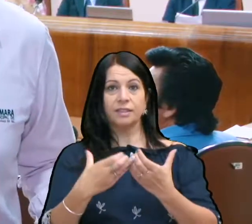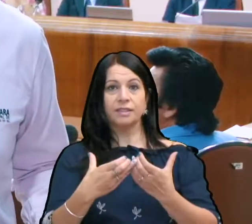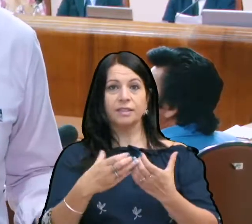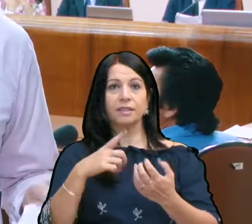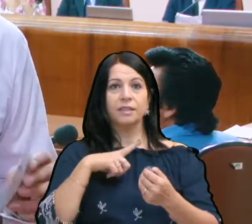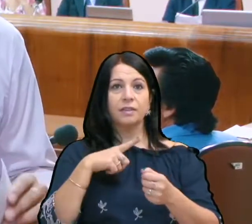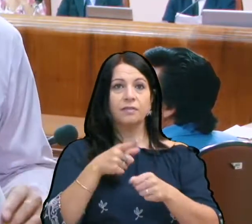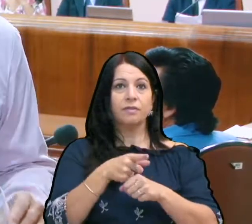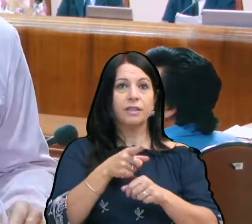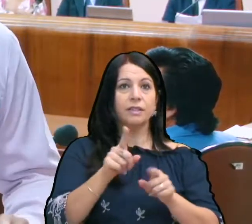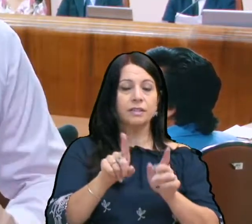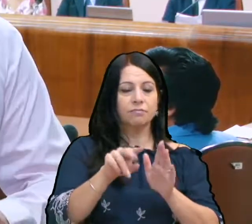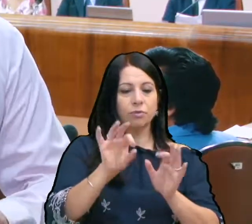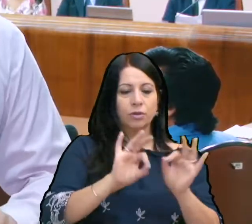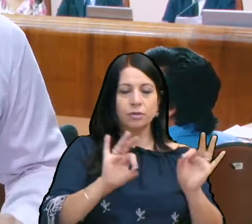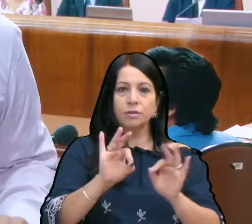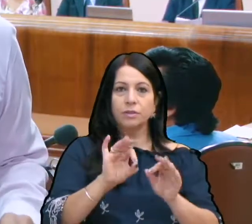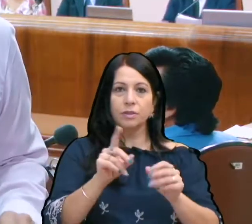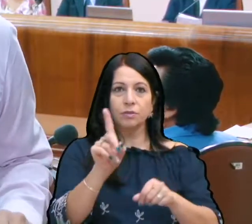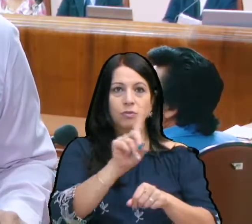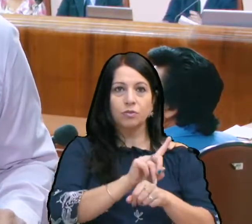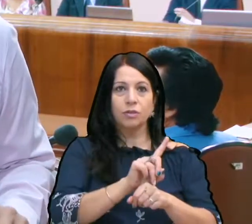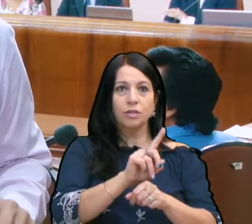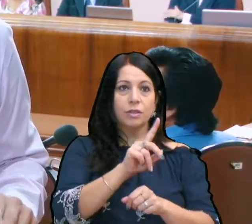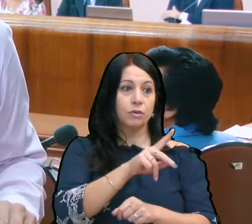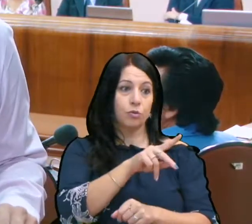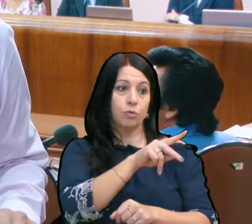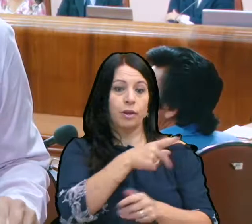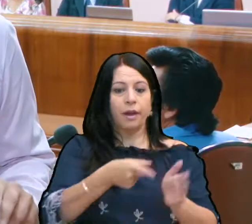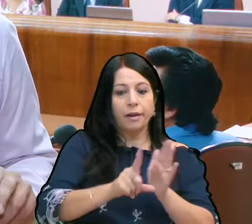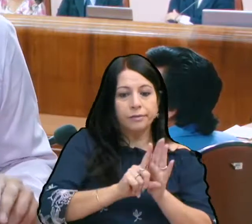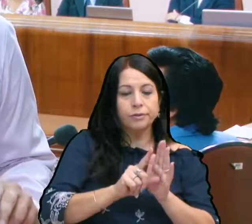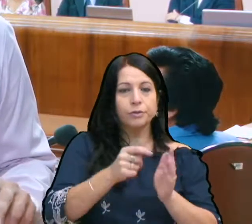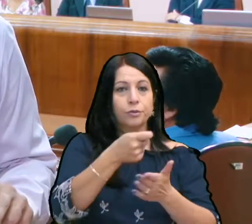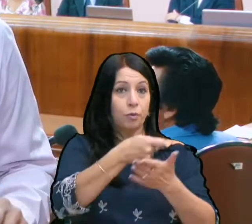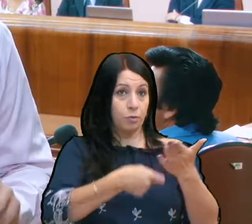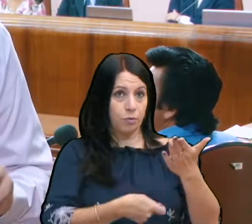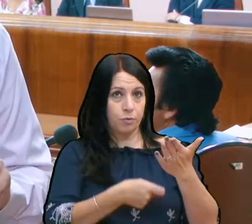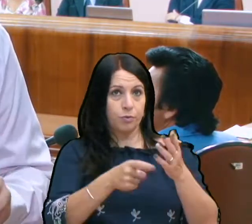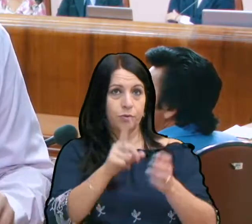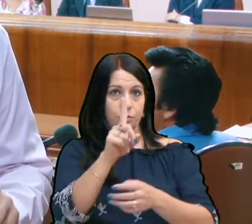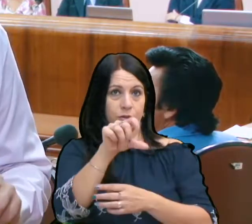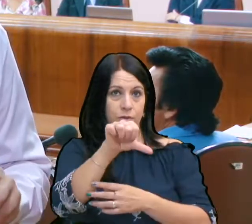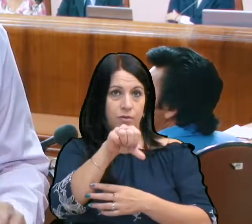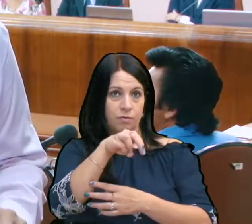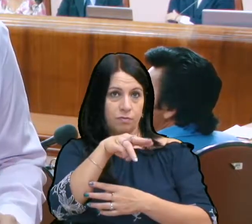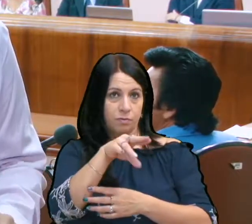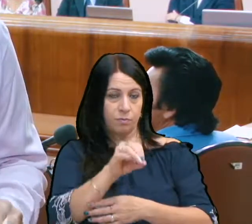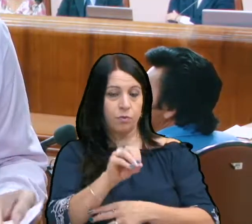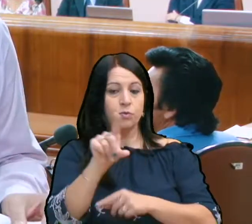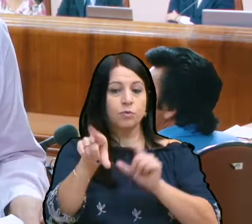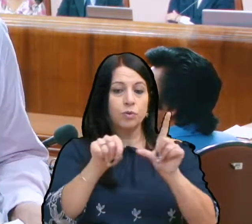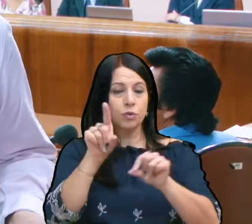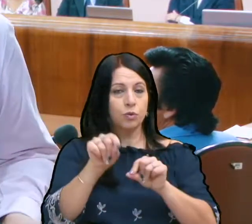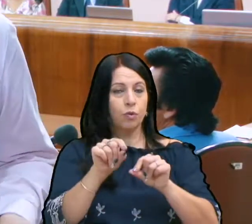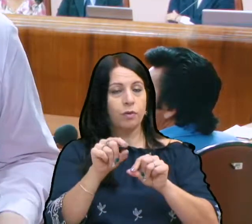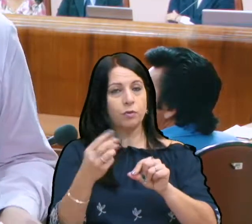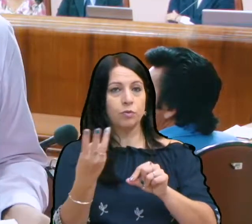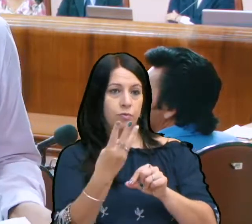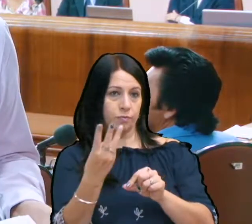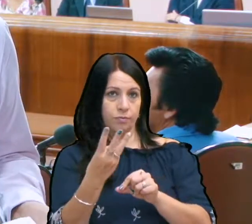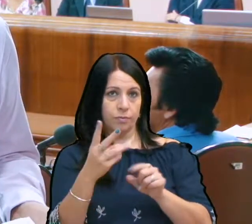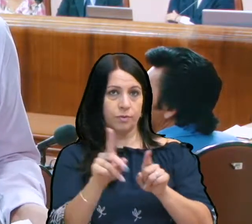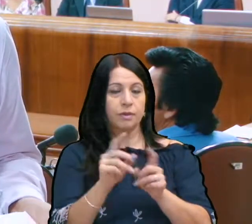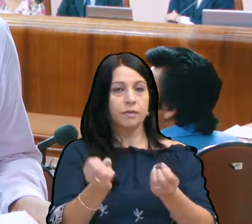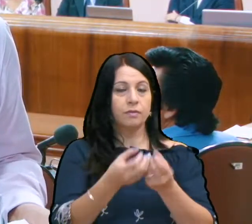parte da agenda do pré-concurso, que segue até o dia 19 de maio, quando acontece a escolha do novo trio. Já a Festa da Uva